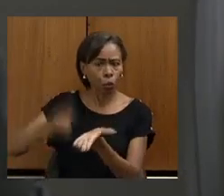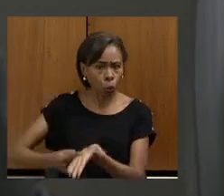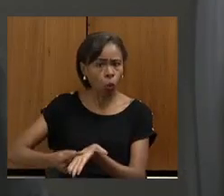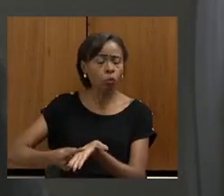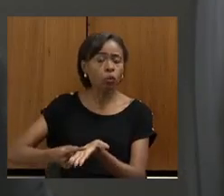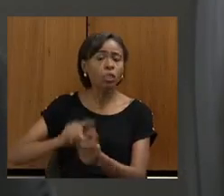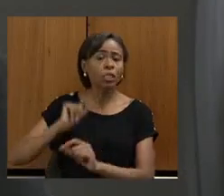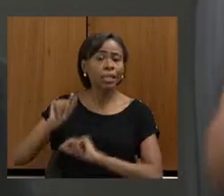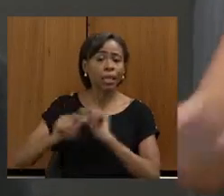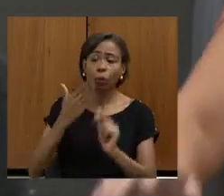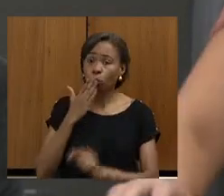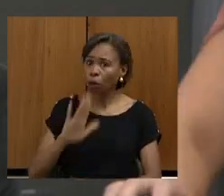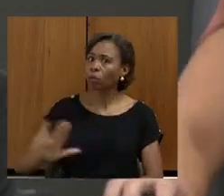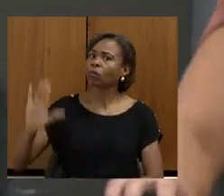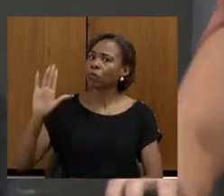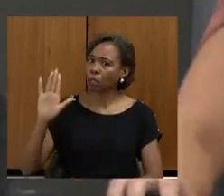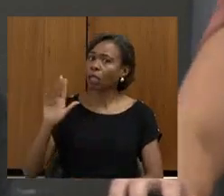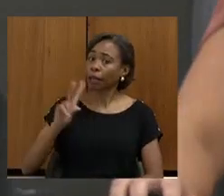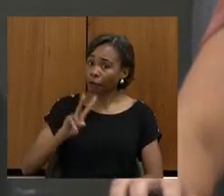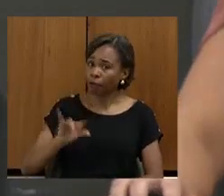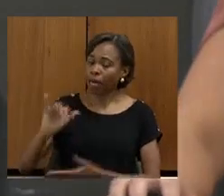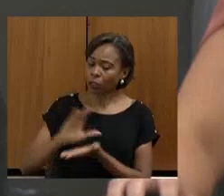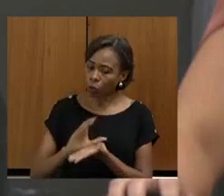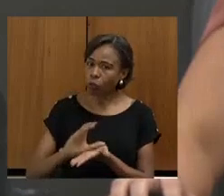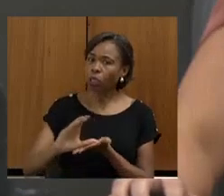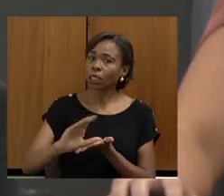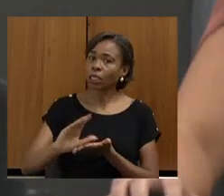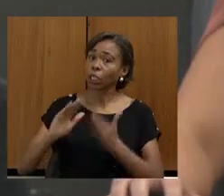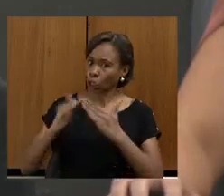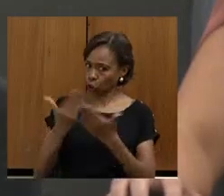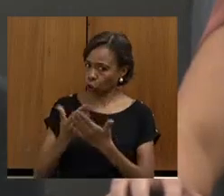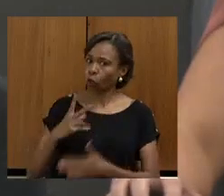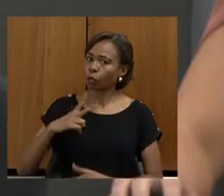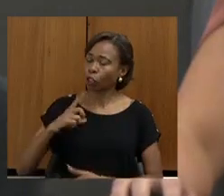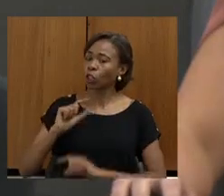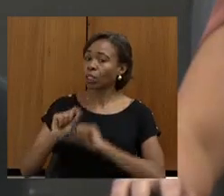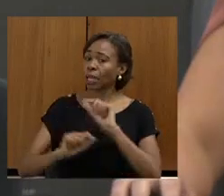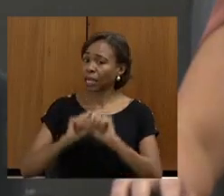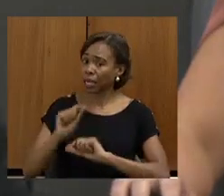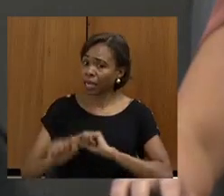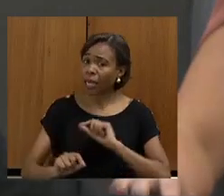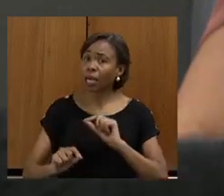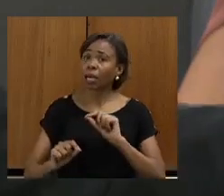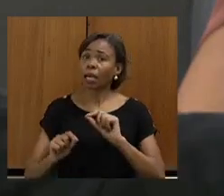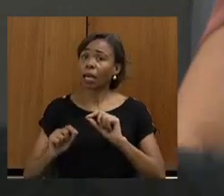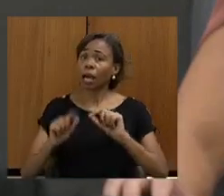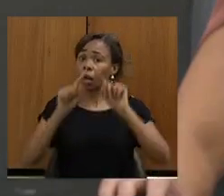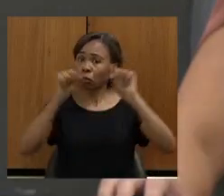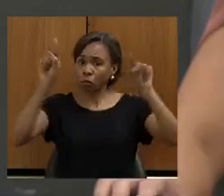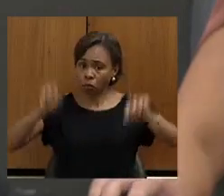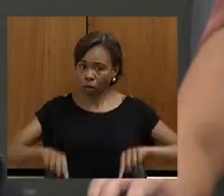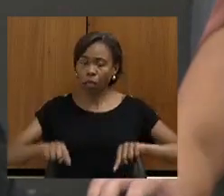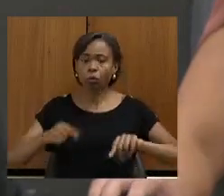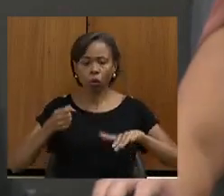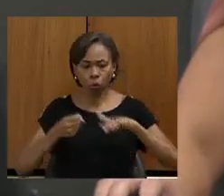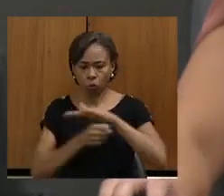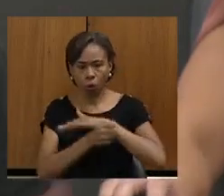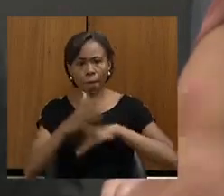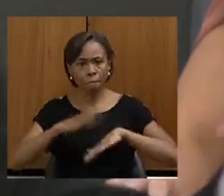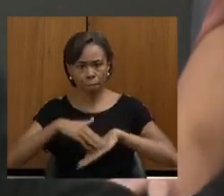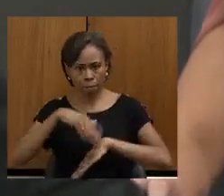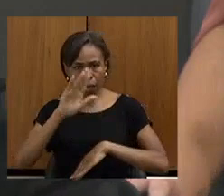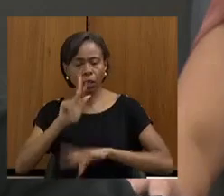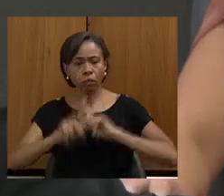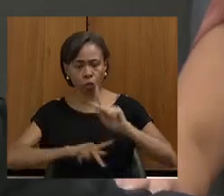compromisso de que haveria o investimento das escolas particulares na formação dos seus quadros. Isso citado pelo Paulo,